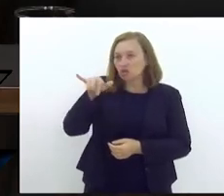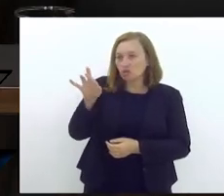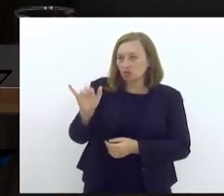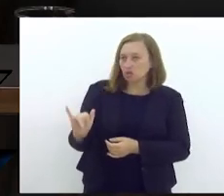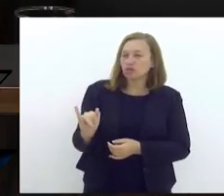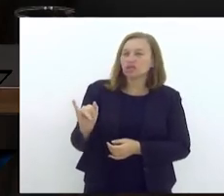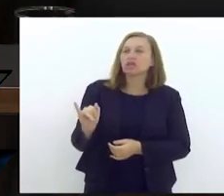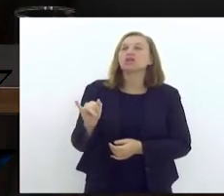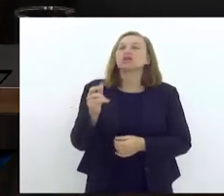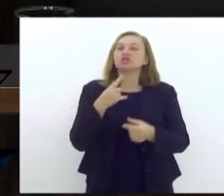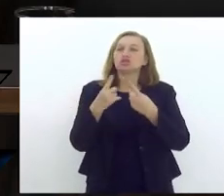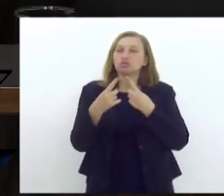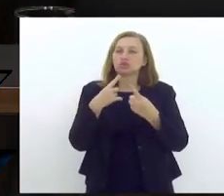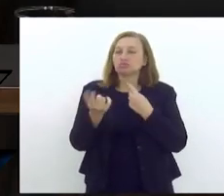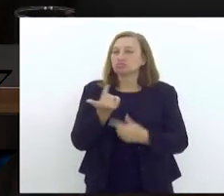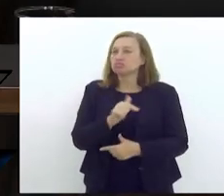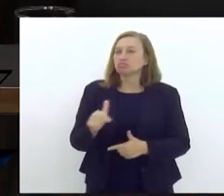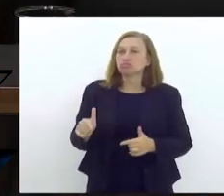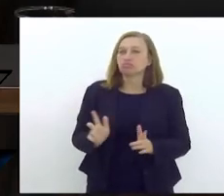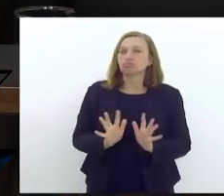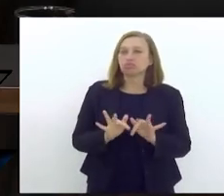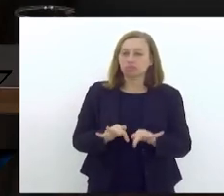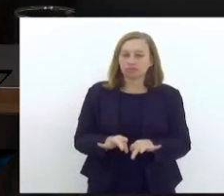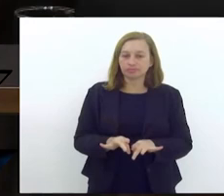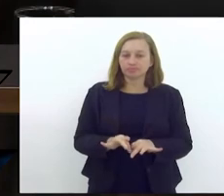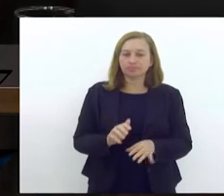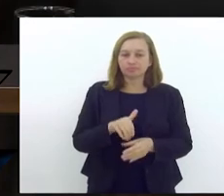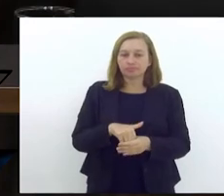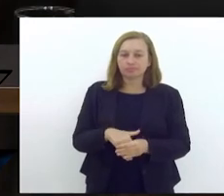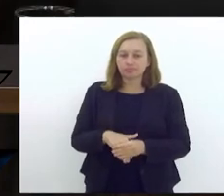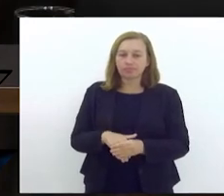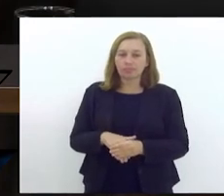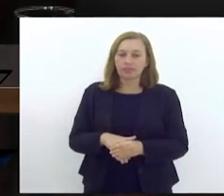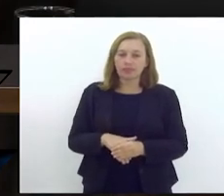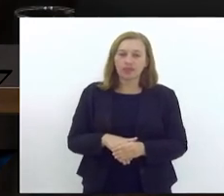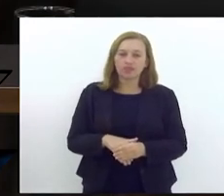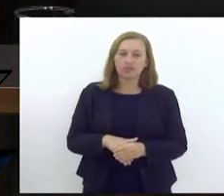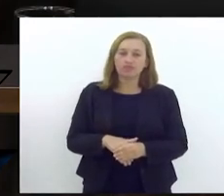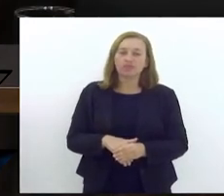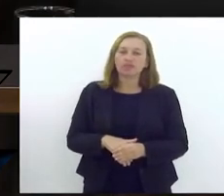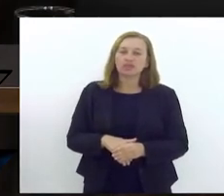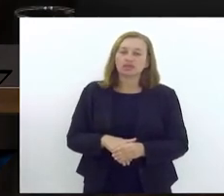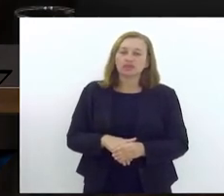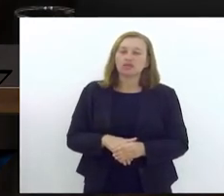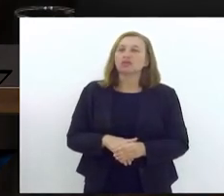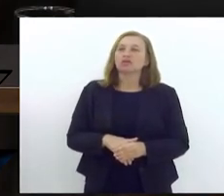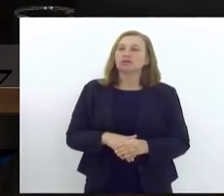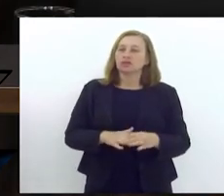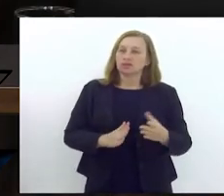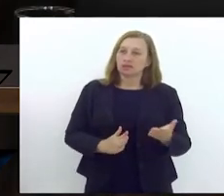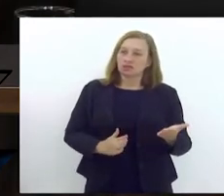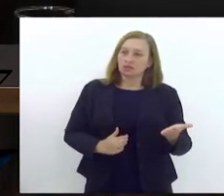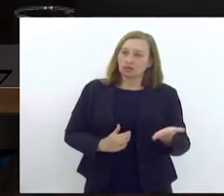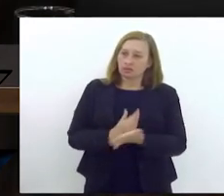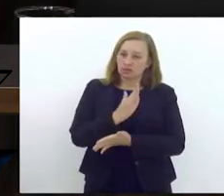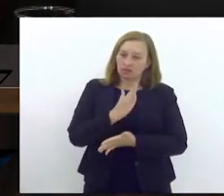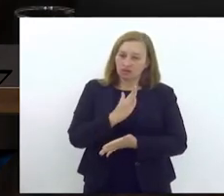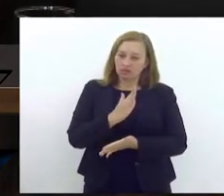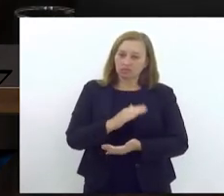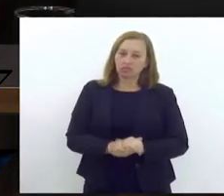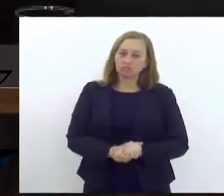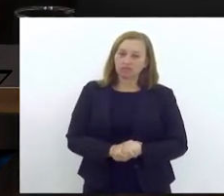em discussão não é vendo Quem Queira discutir em votação as emendas da ccj senhores que a própria mãe disse como estão